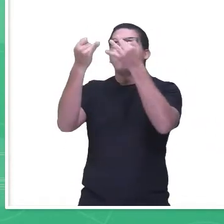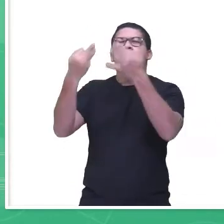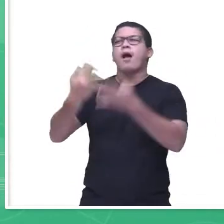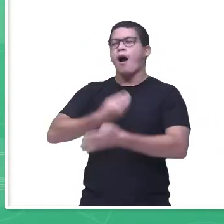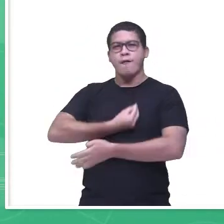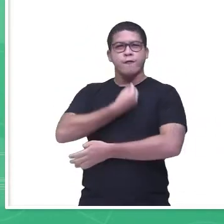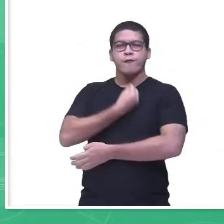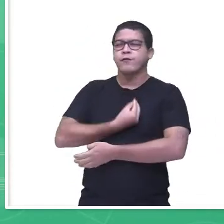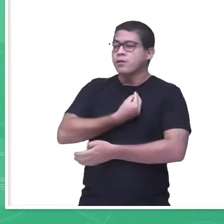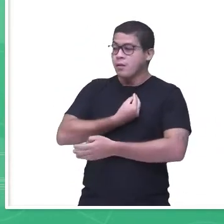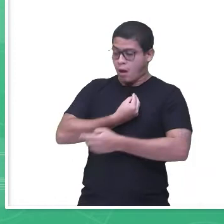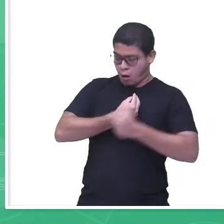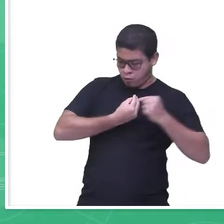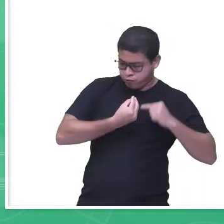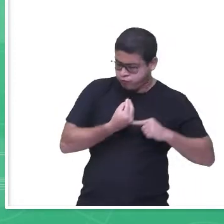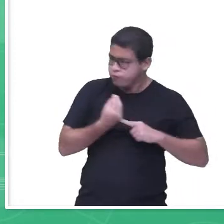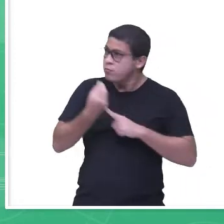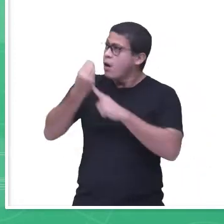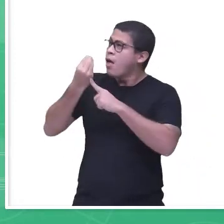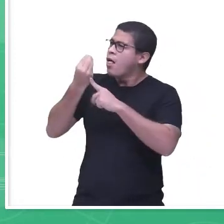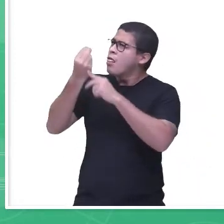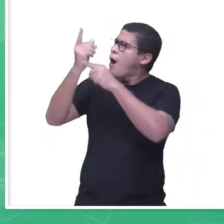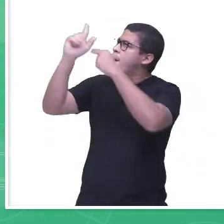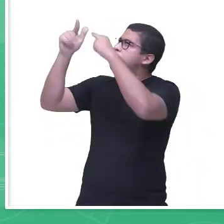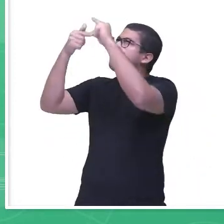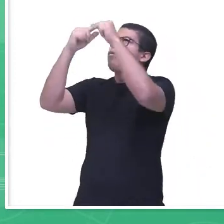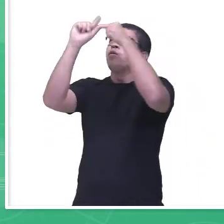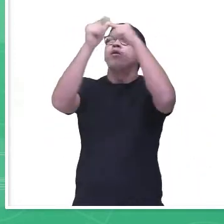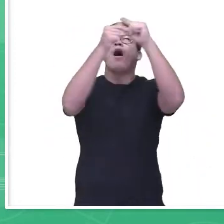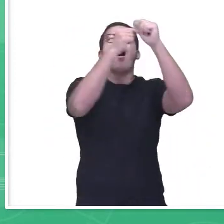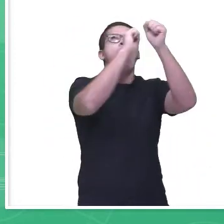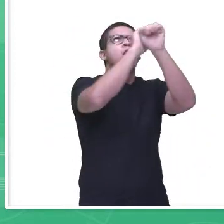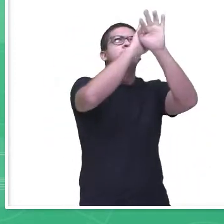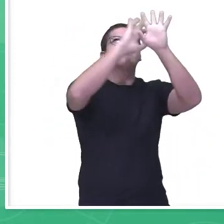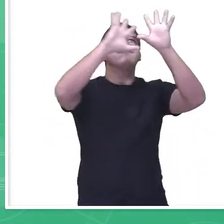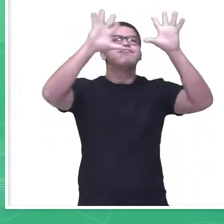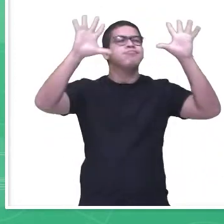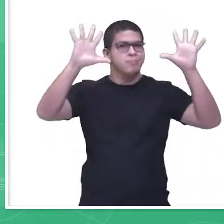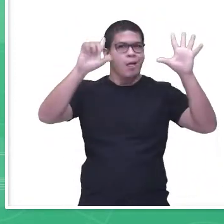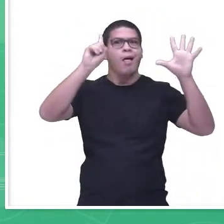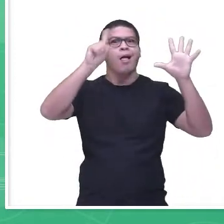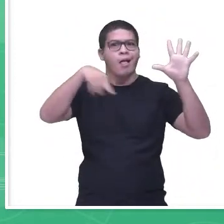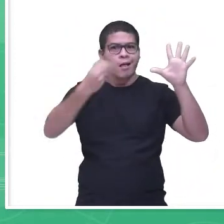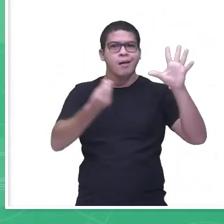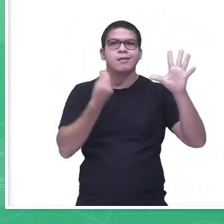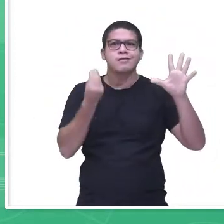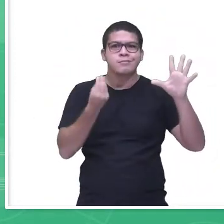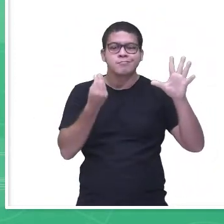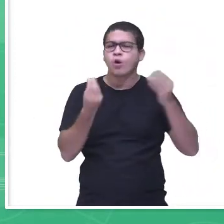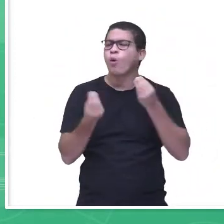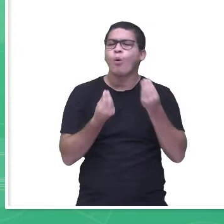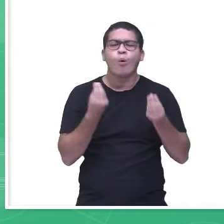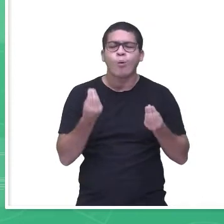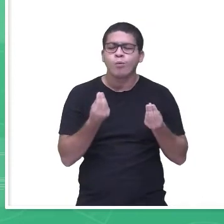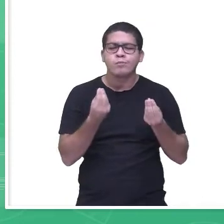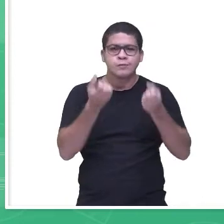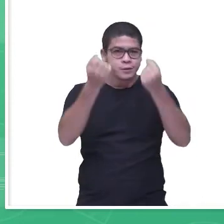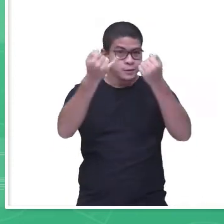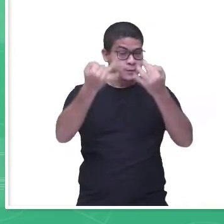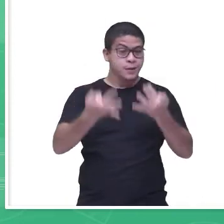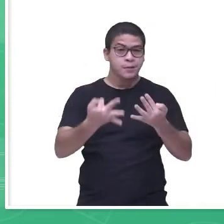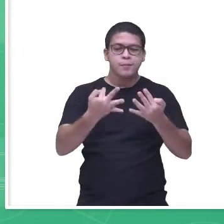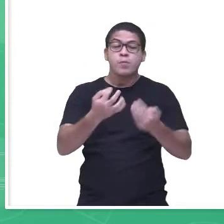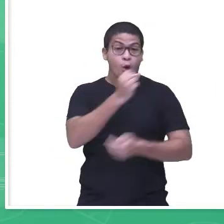Através do cosmos, através dos elementos da natureza, a origem de tudo. Sócrates começa a fazer diferente.